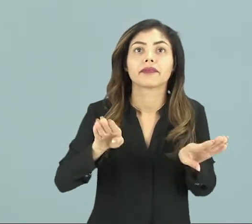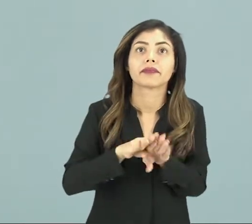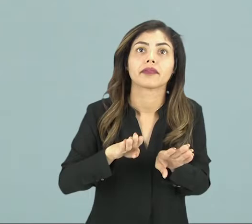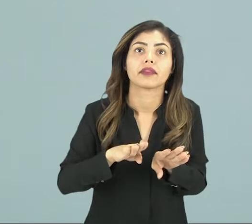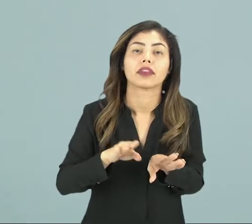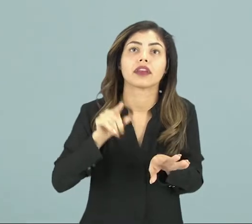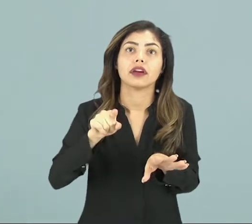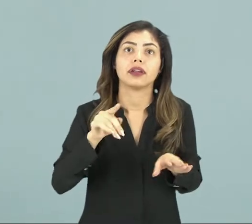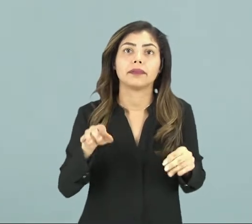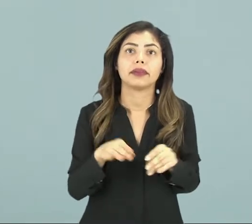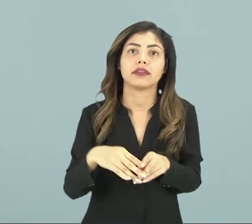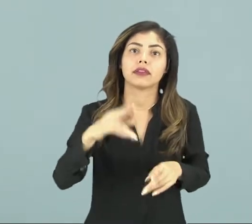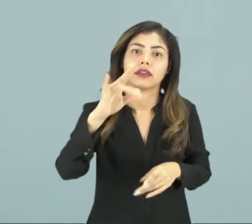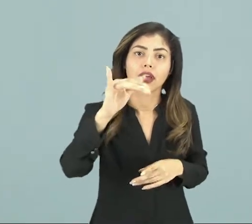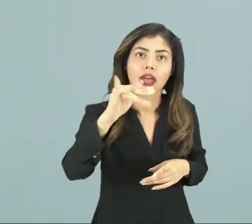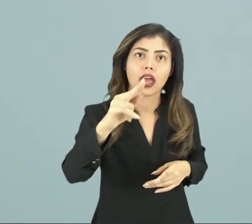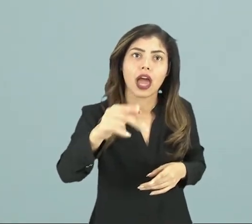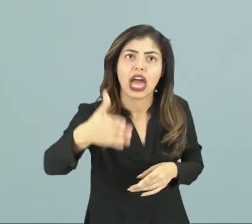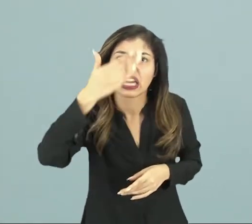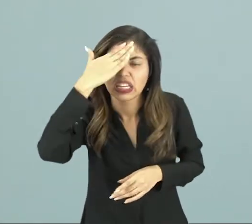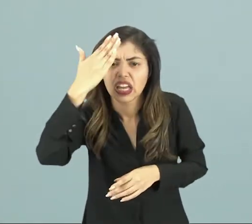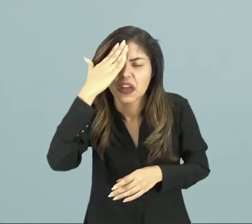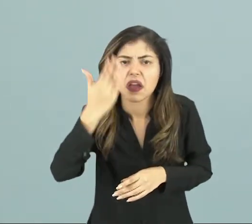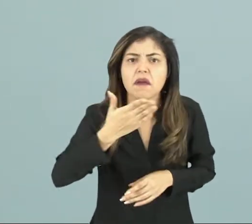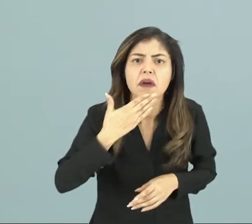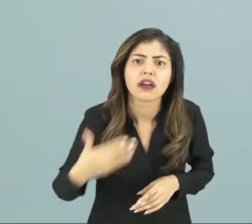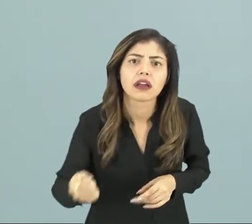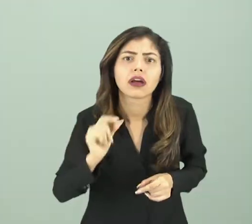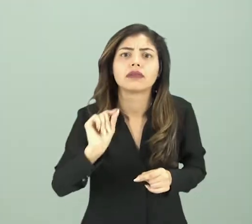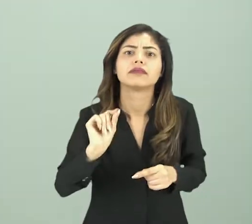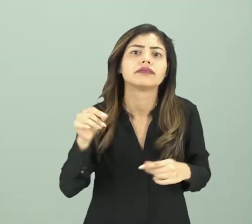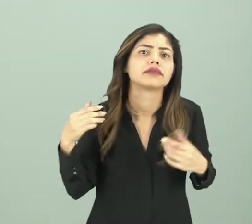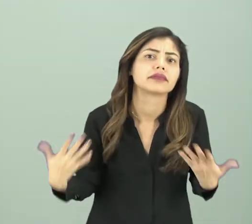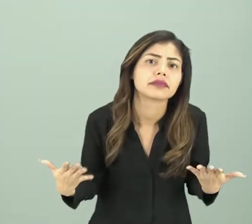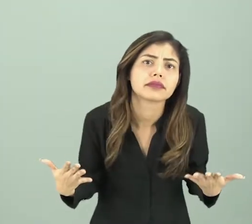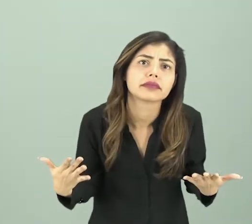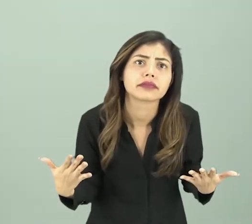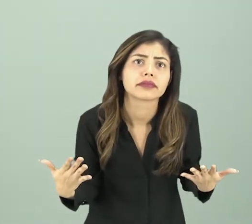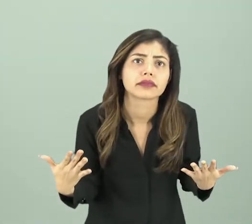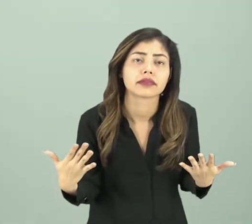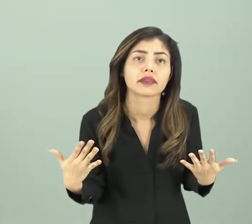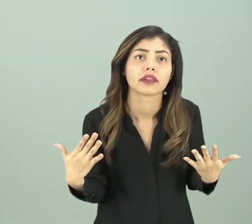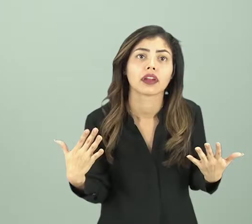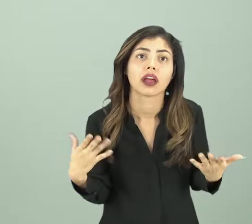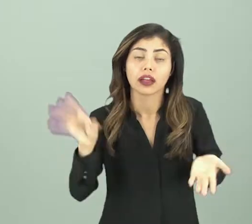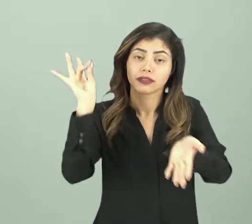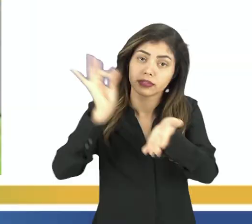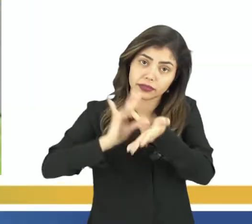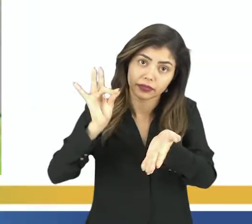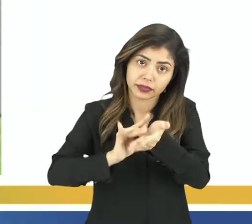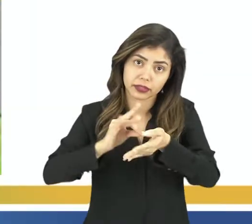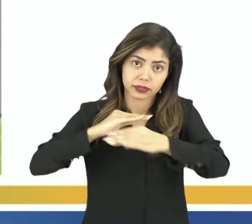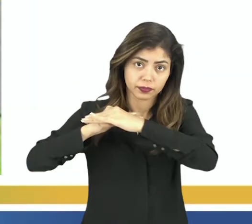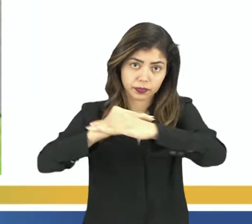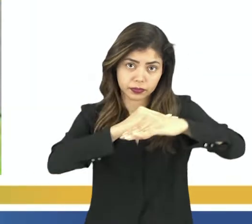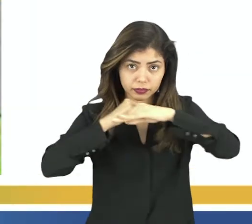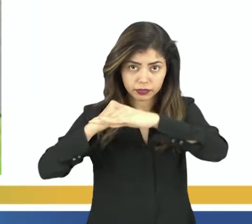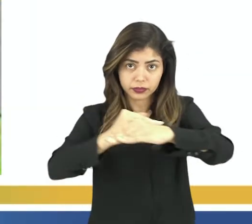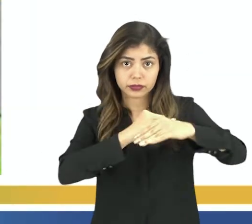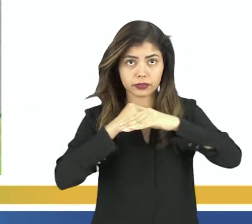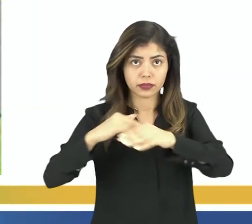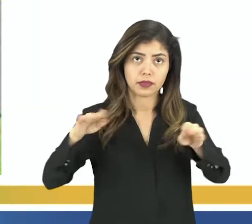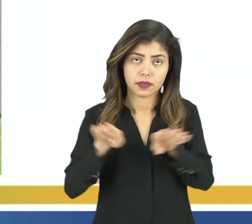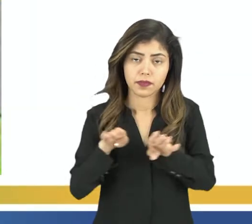entender o seguinte: a realidade nos mostra o contrário. Então, na realidade, a igualdade